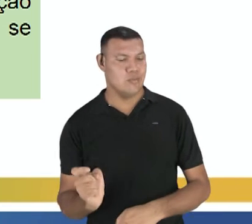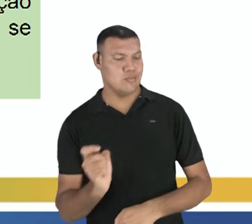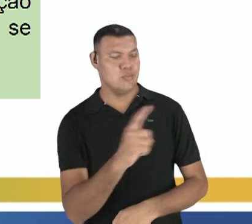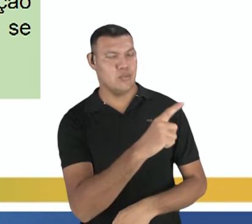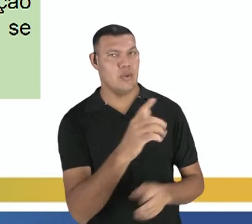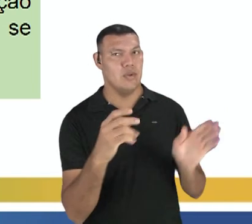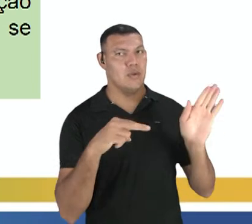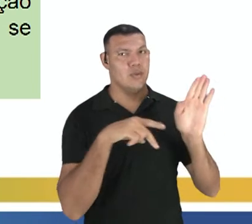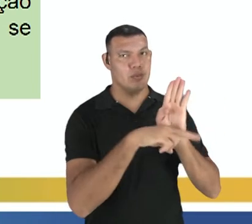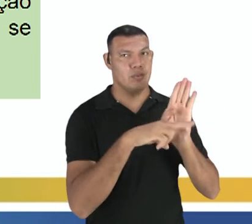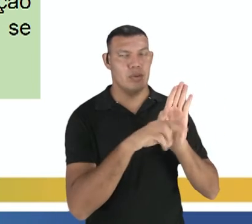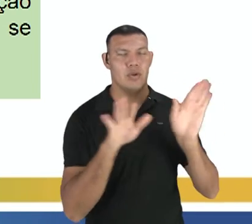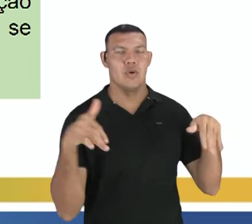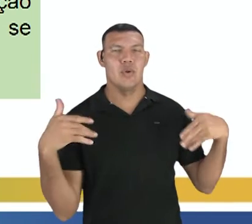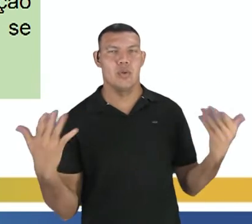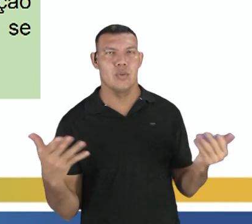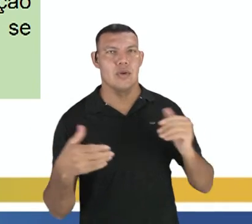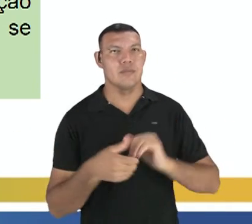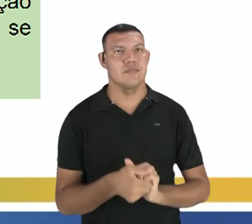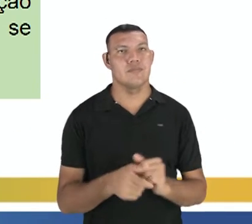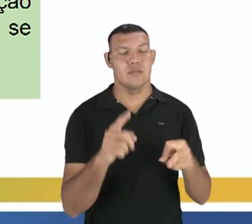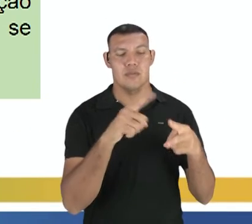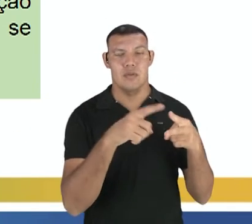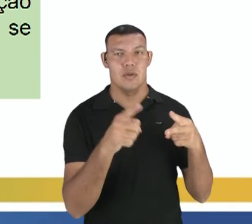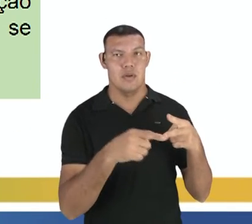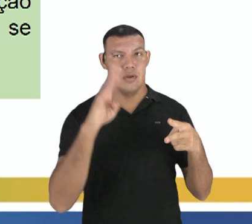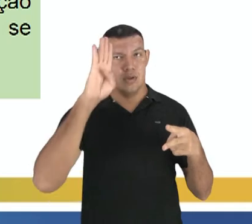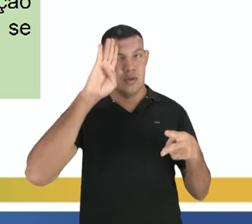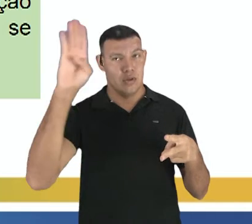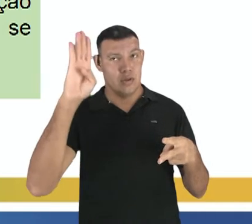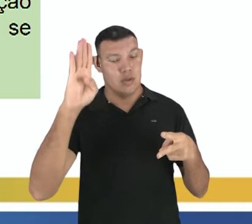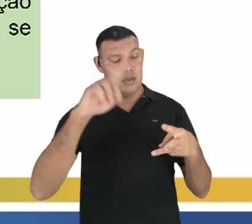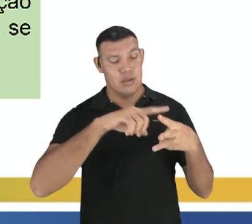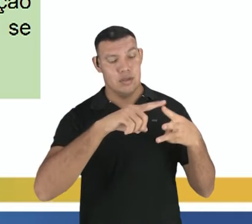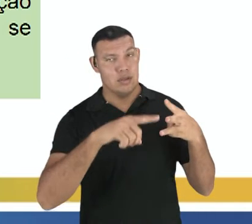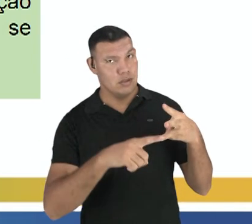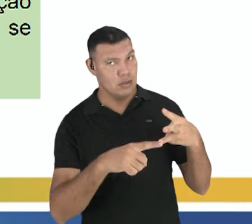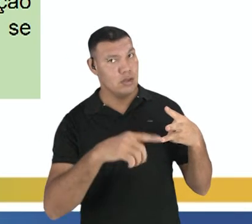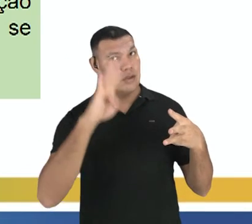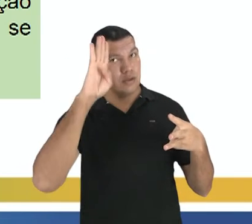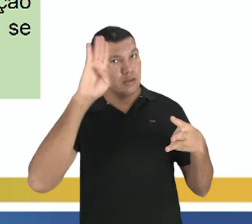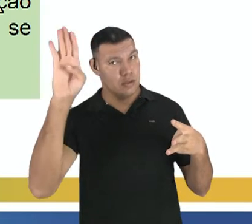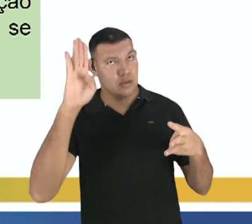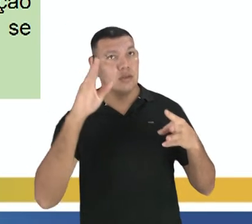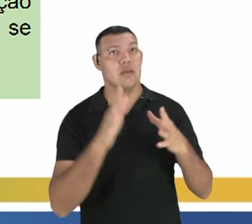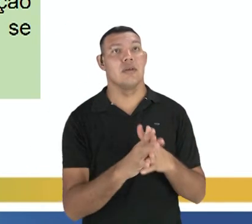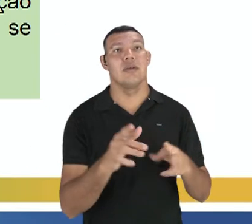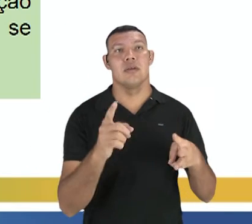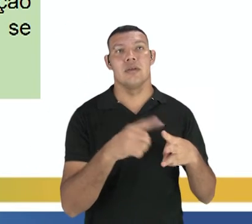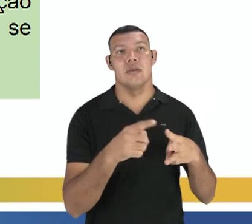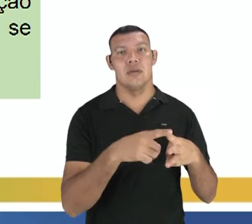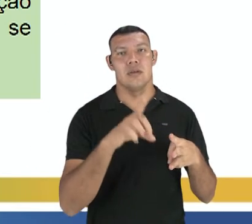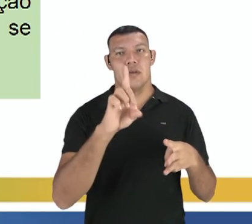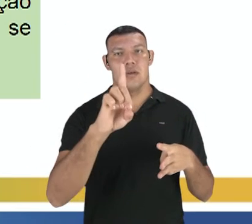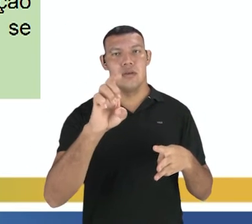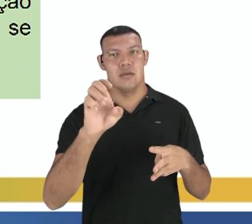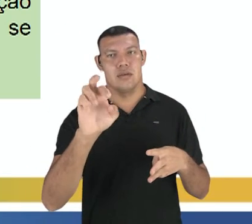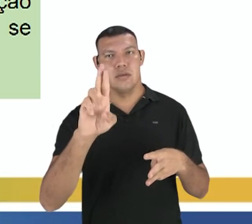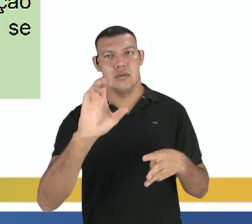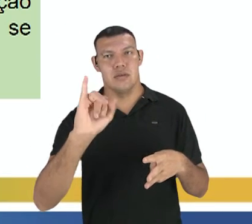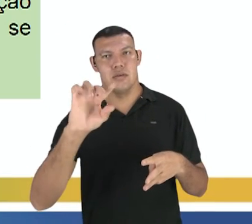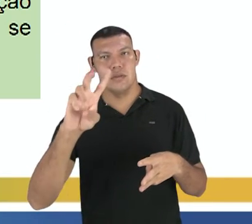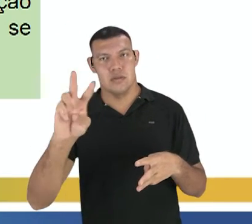Que mecanismos são esses? Nós temos dois principais, na verdade são três principais. É a deriva genética, que são